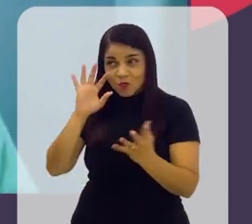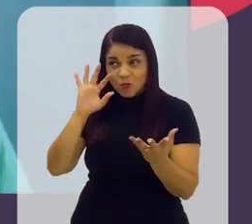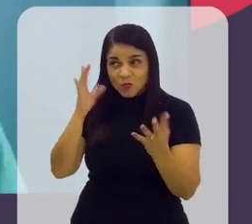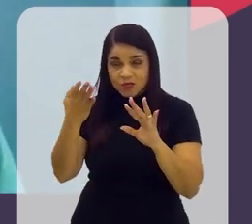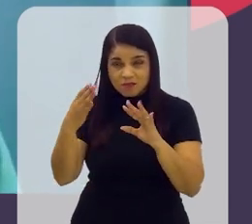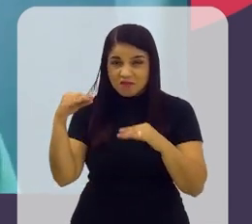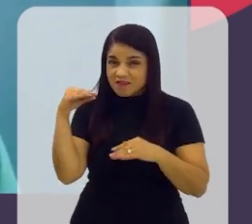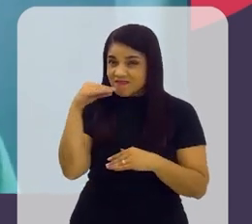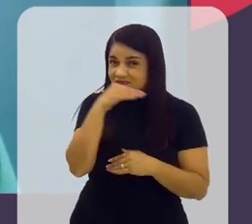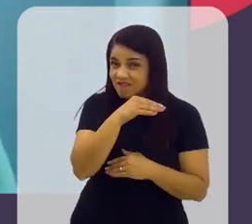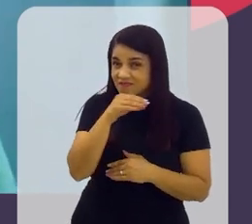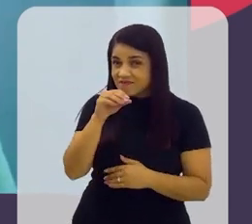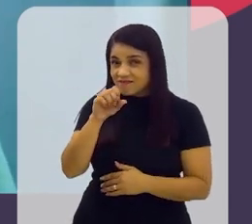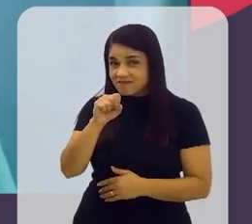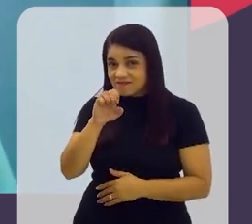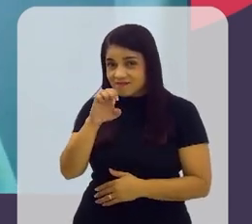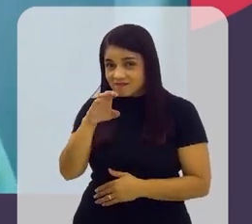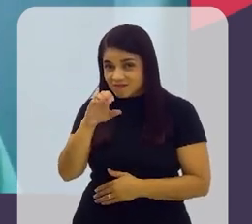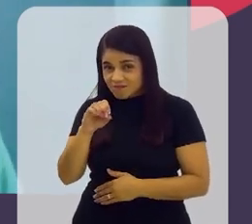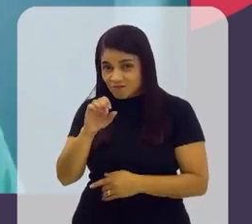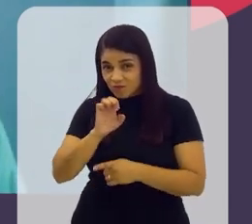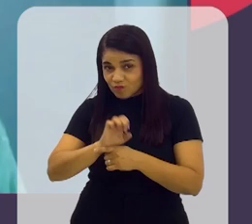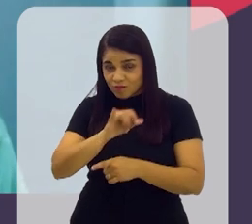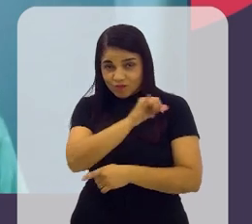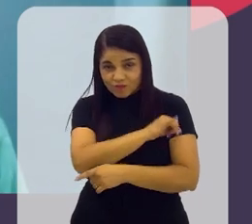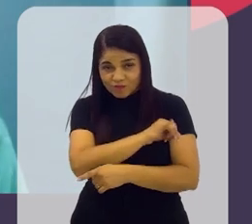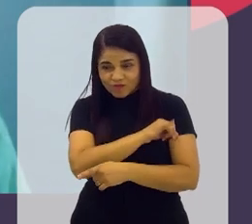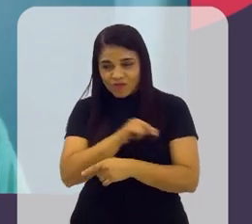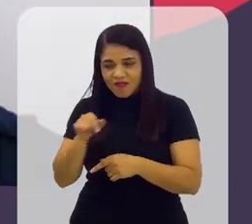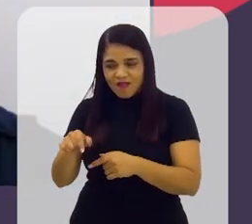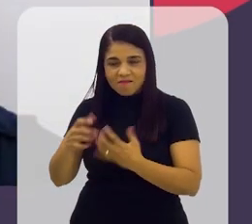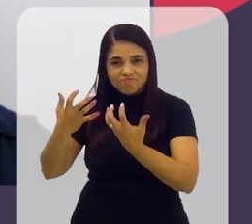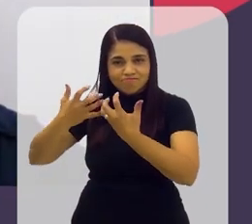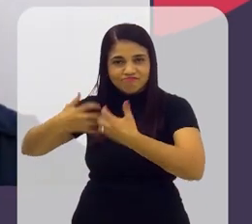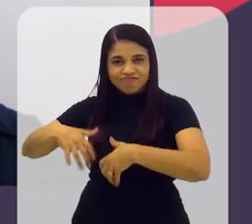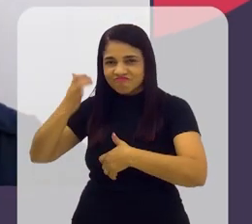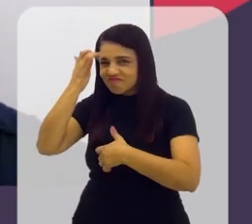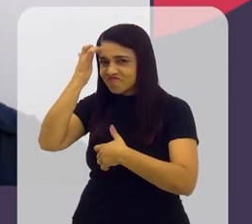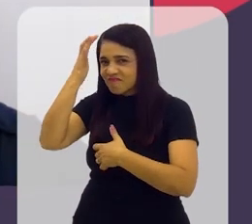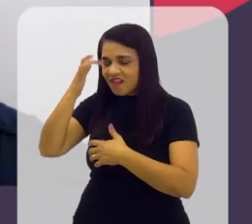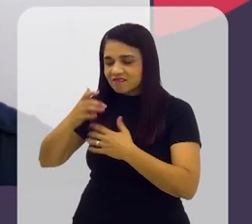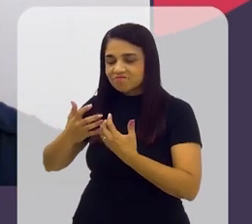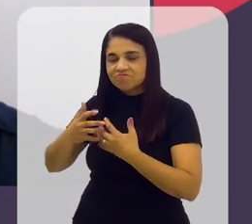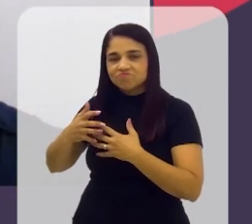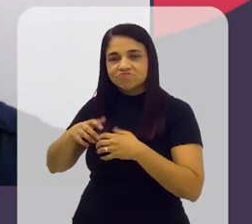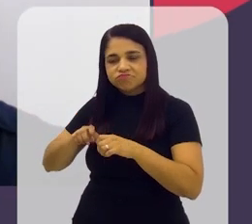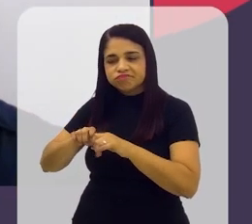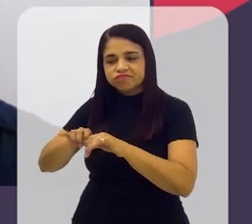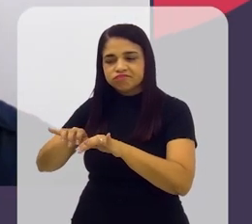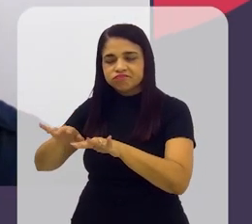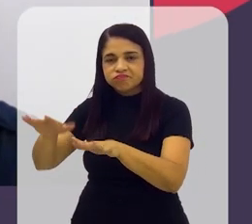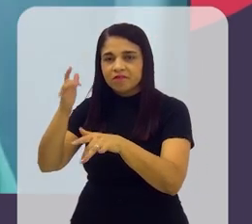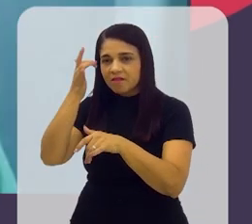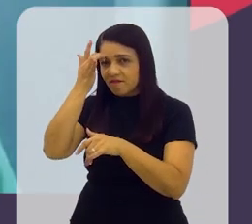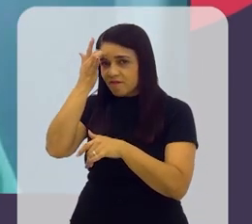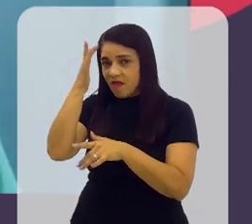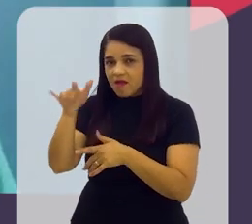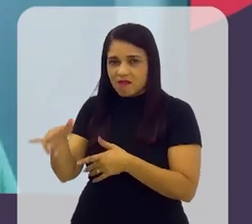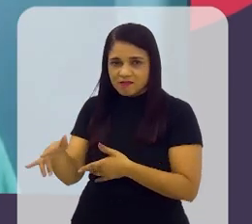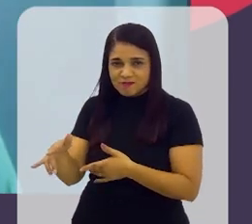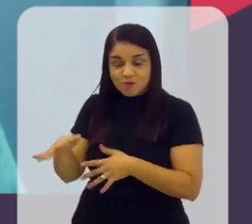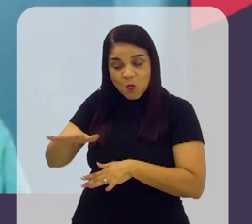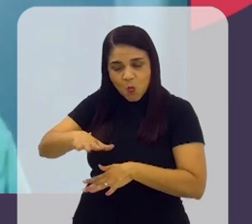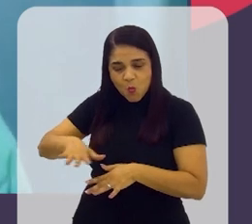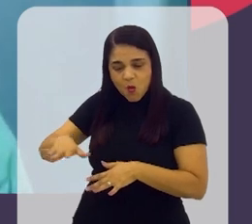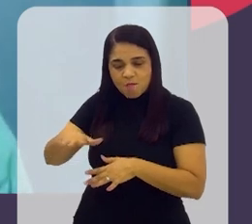está se tornando mais quente e mais seco, pode propiciar ela a se expandir de uma maneira muito mais fácil, porque o ambiente